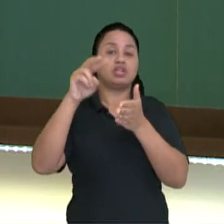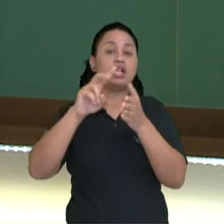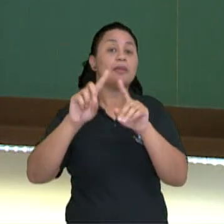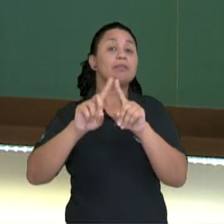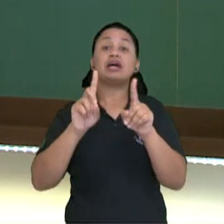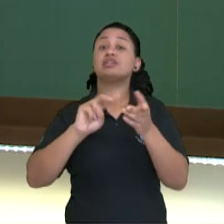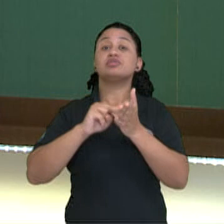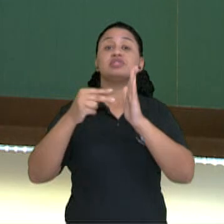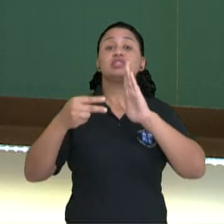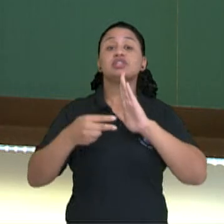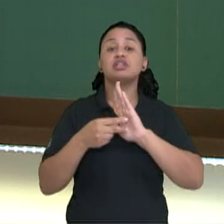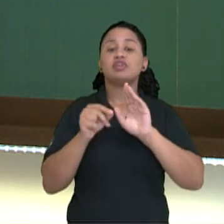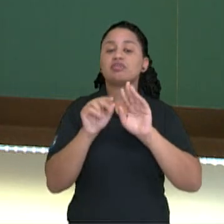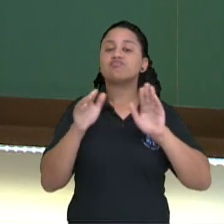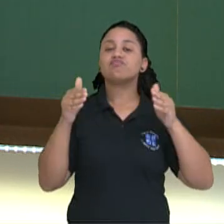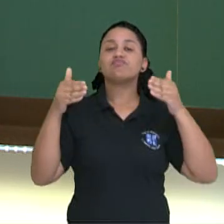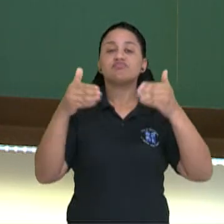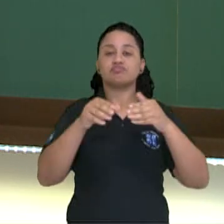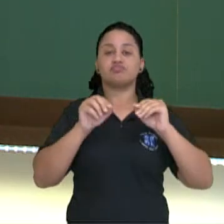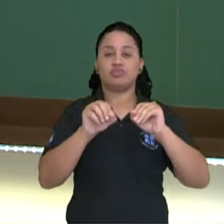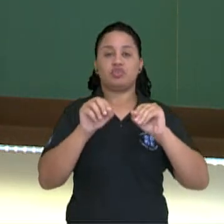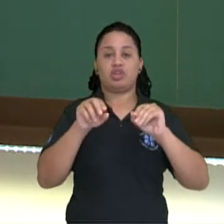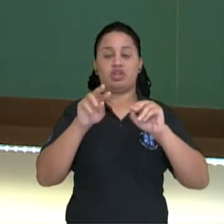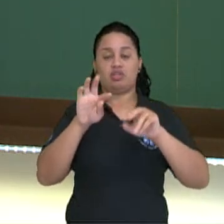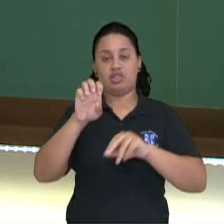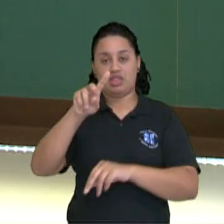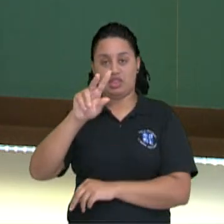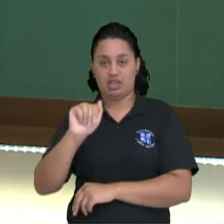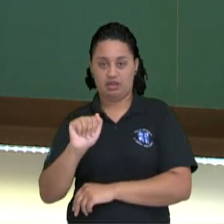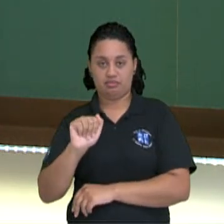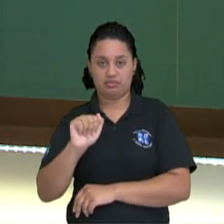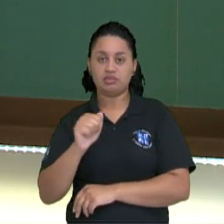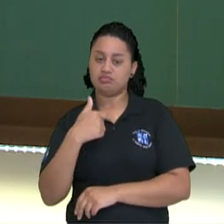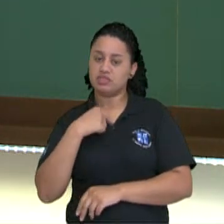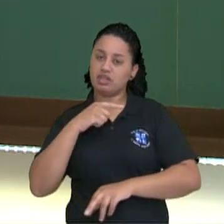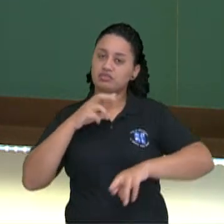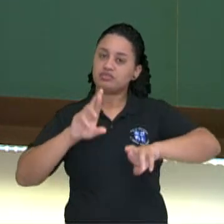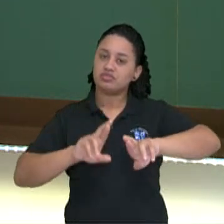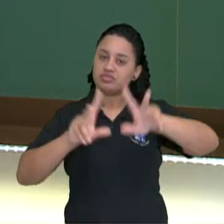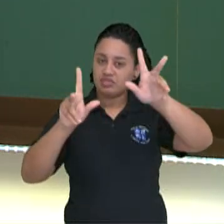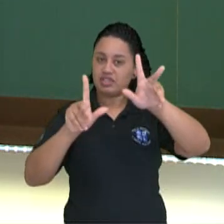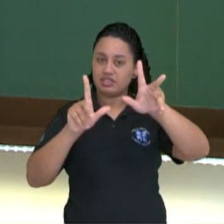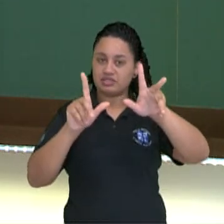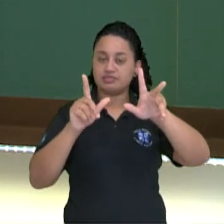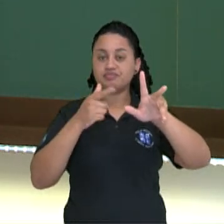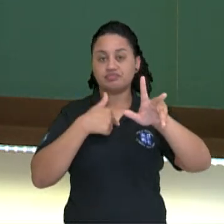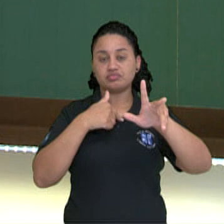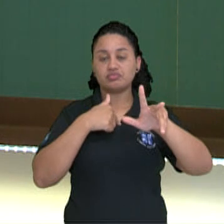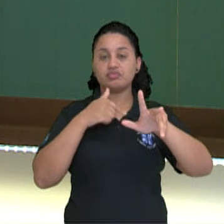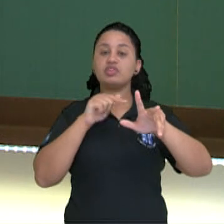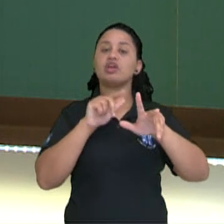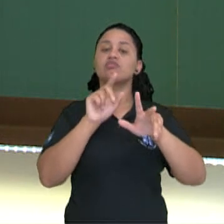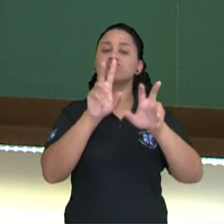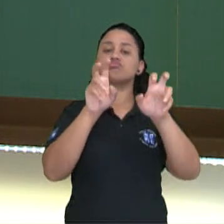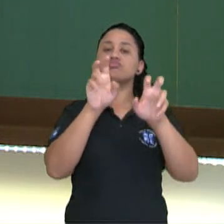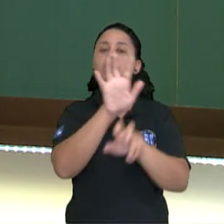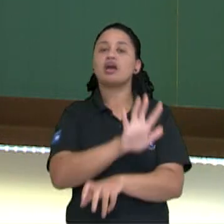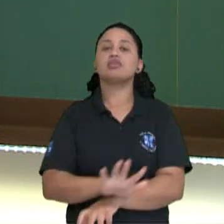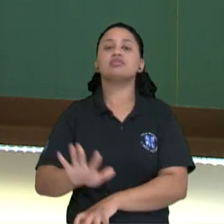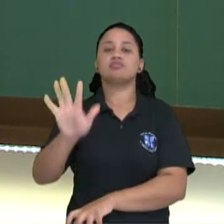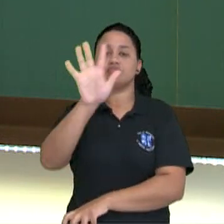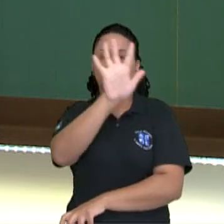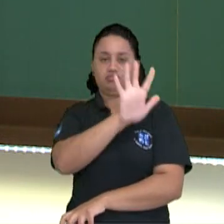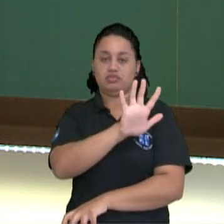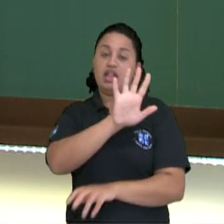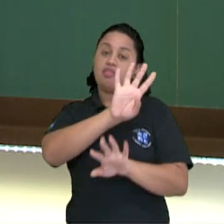significa que seja exatamente o tema dela, existe uma diferença, né? A gente tem um assunto que é